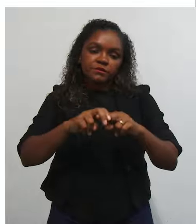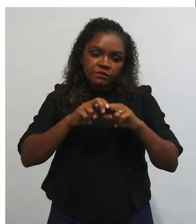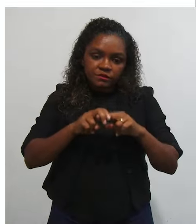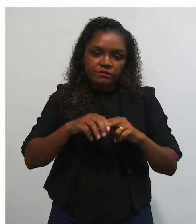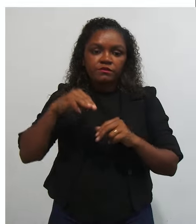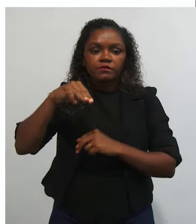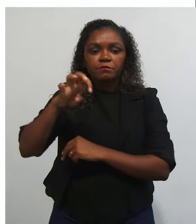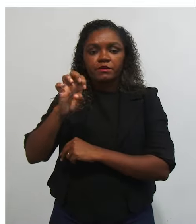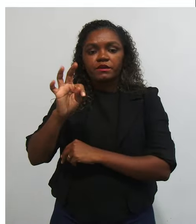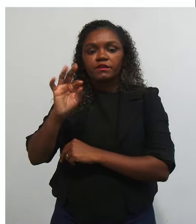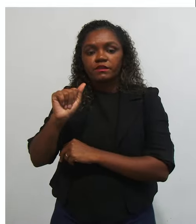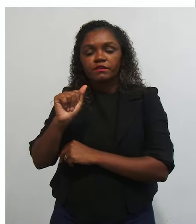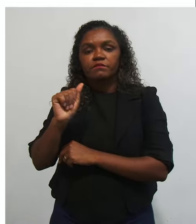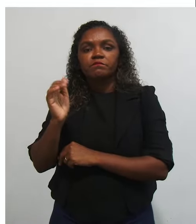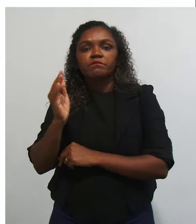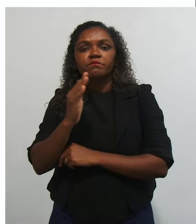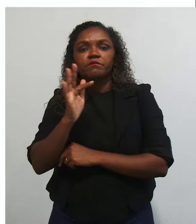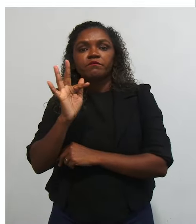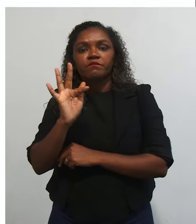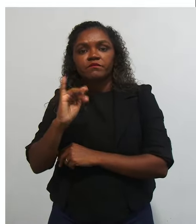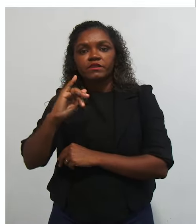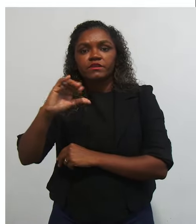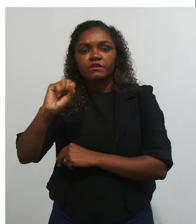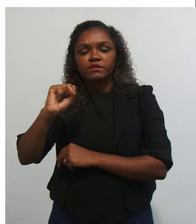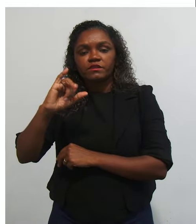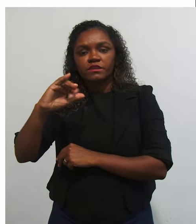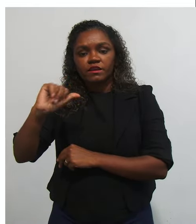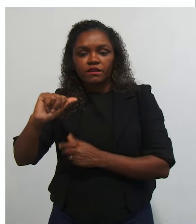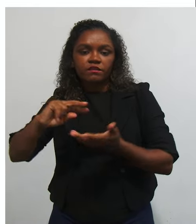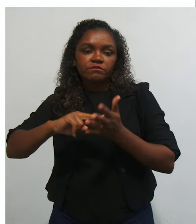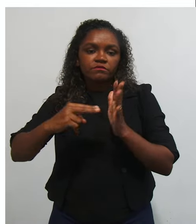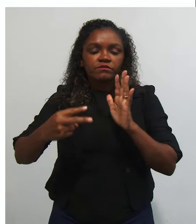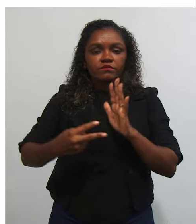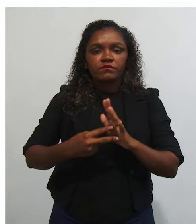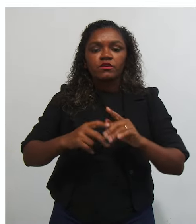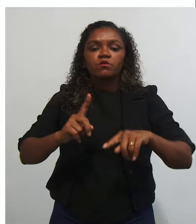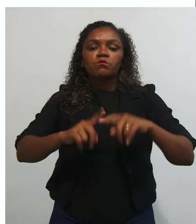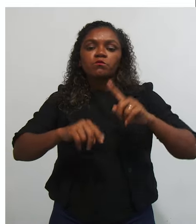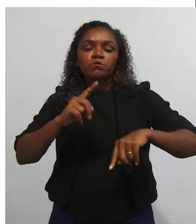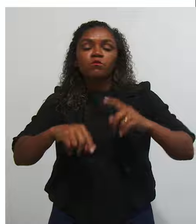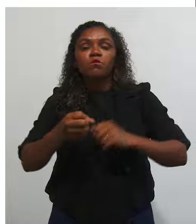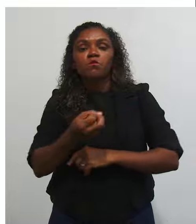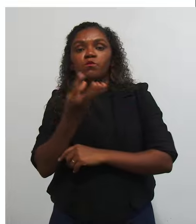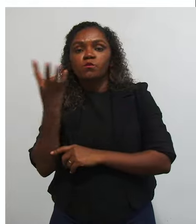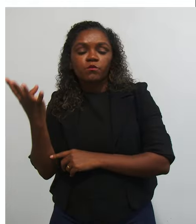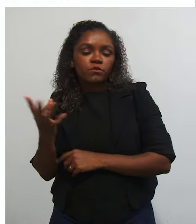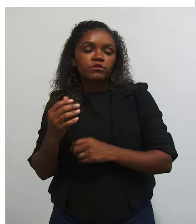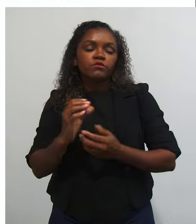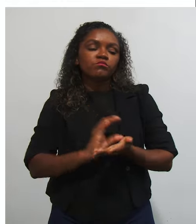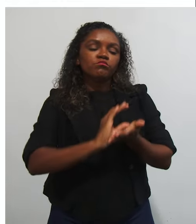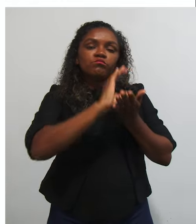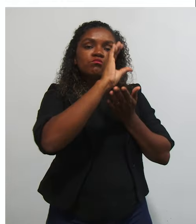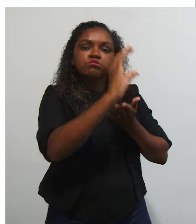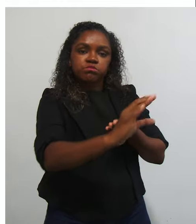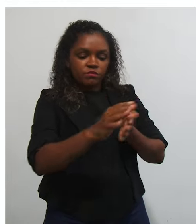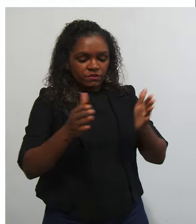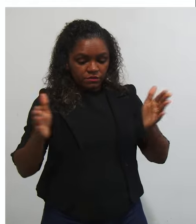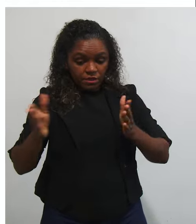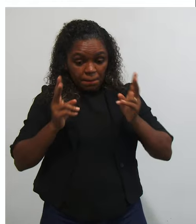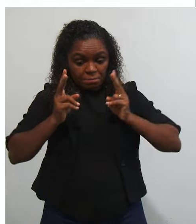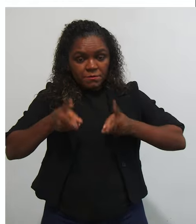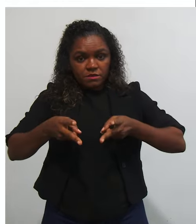está relacionada à quantidade de produto que eu vou ofertar para aquele período. Aí, eu trago aqui